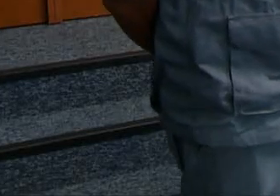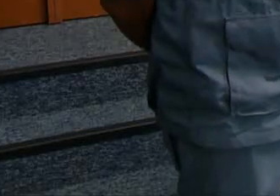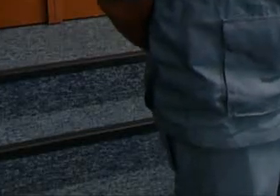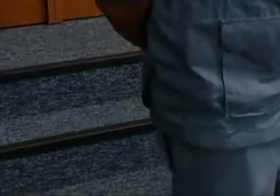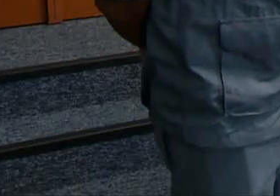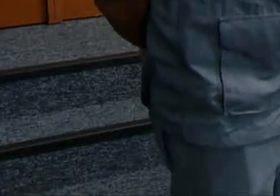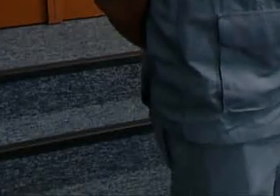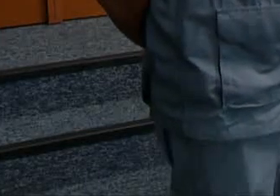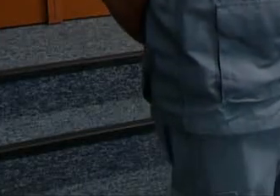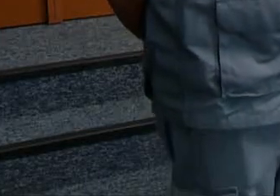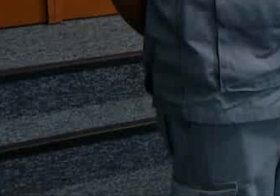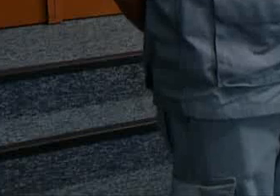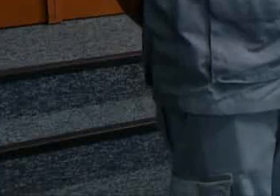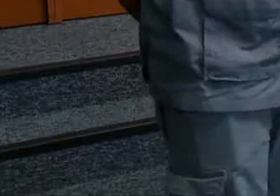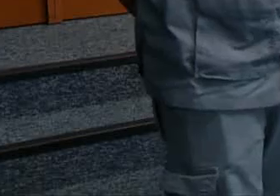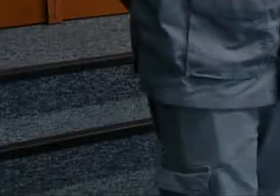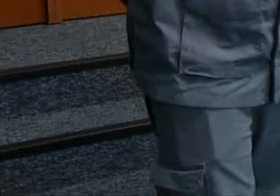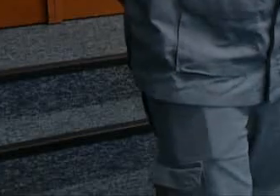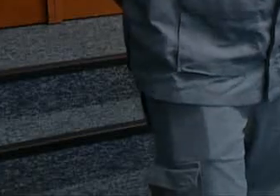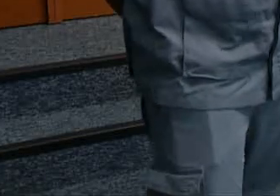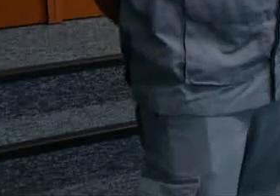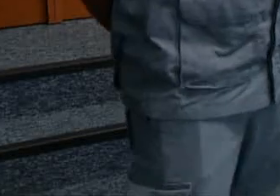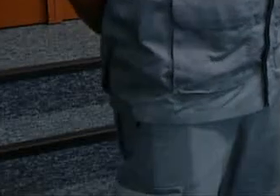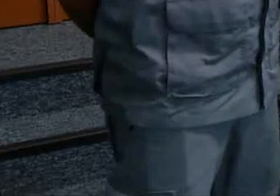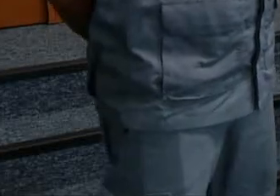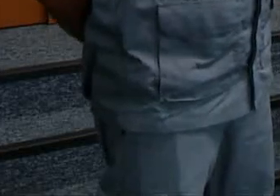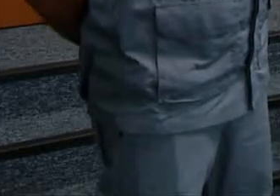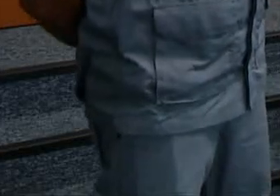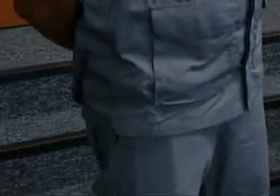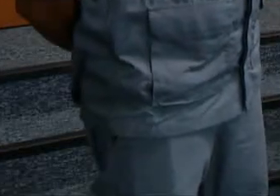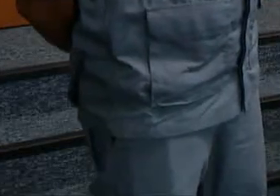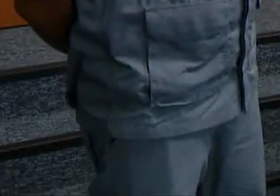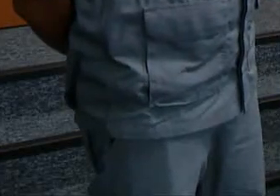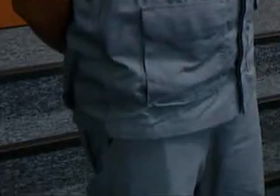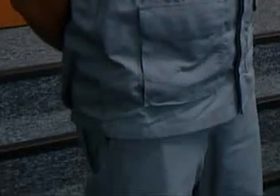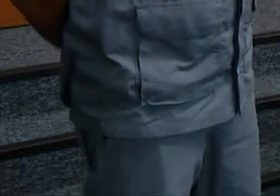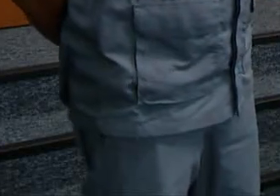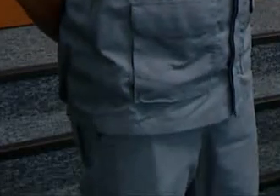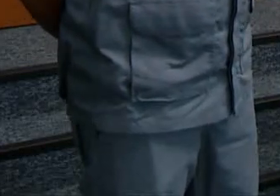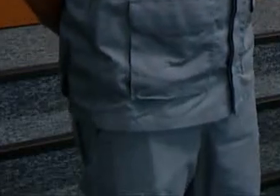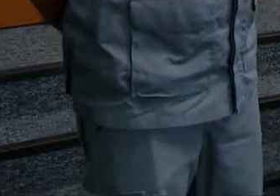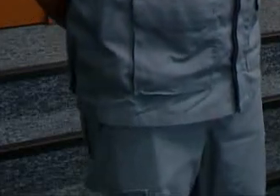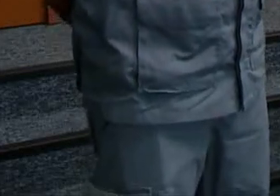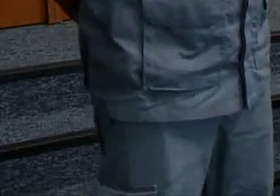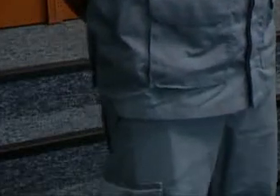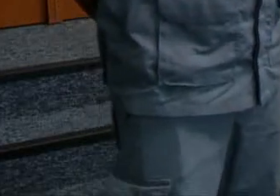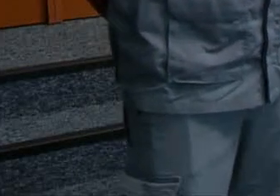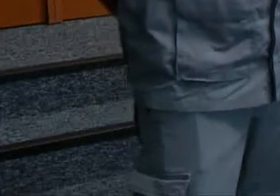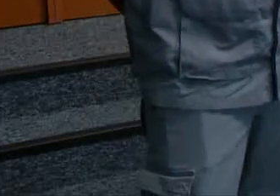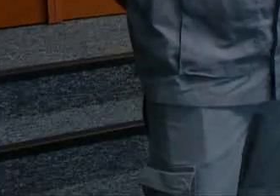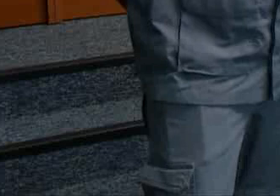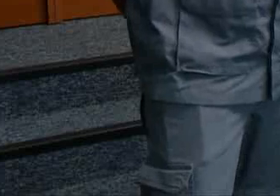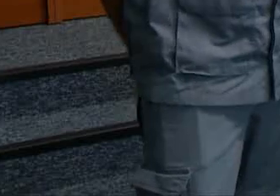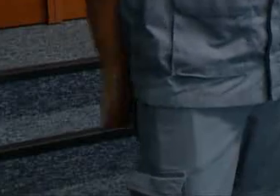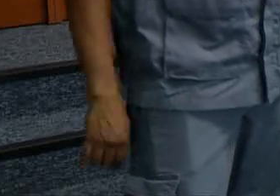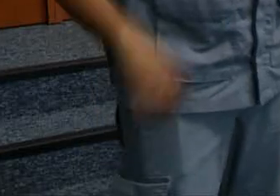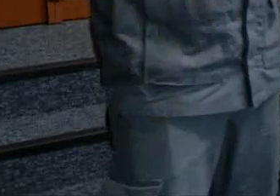Tenente, quer dar uma palavrinha sobre o Corpo de Bombeiros? Opa! Aí. Bom, primeiramente, boa tarde.